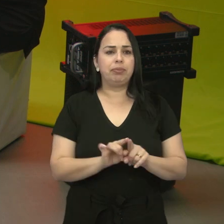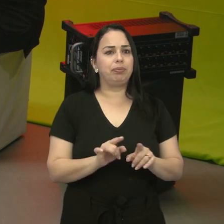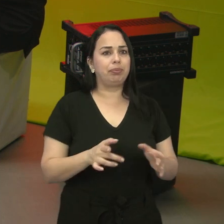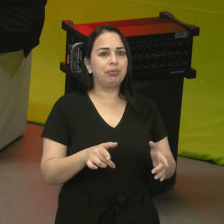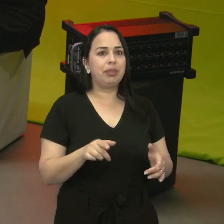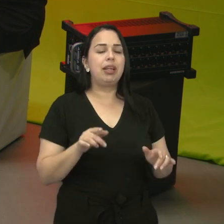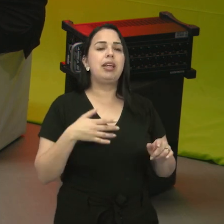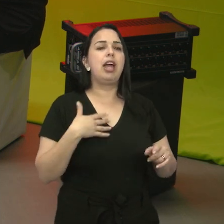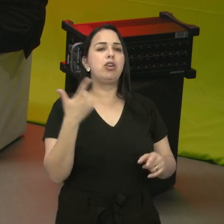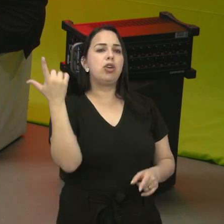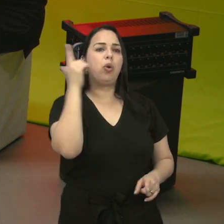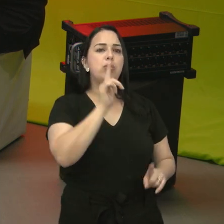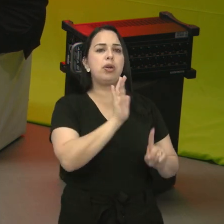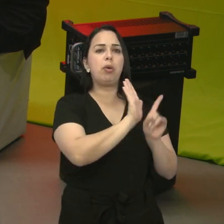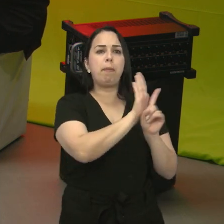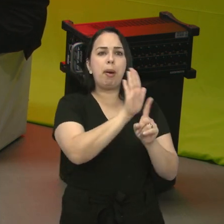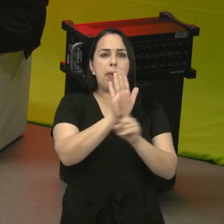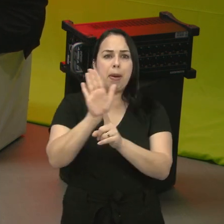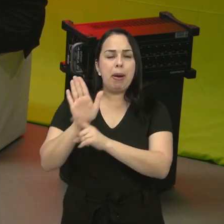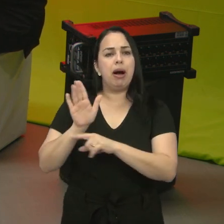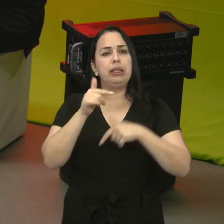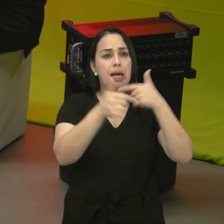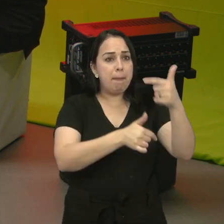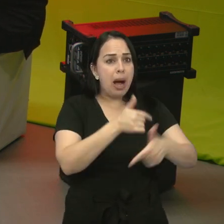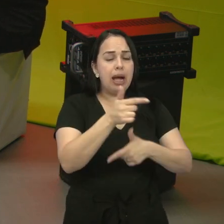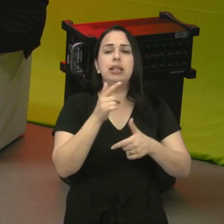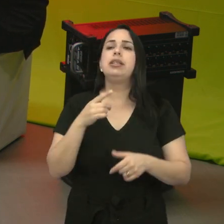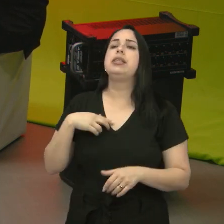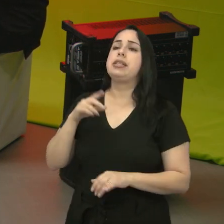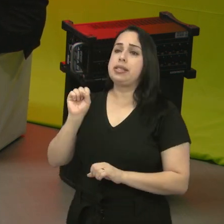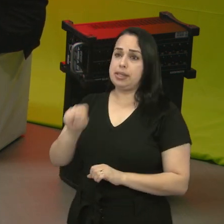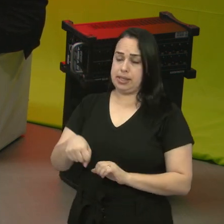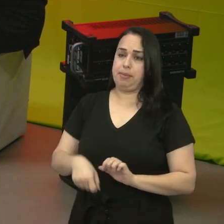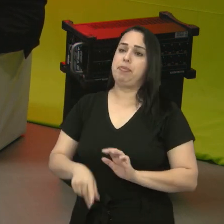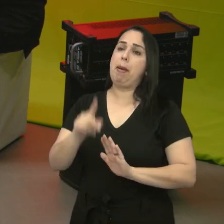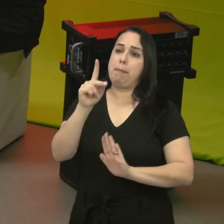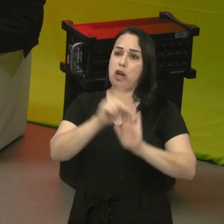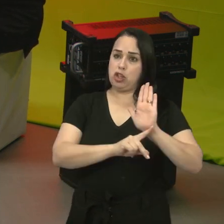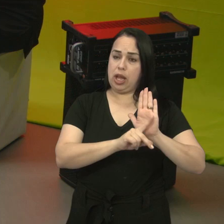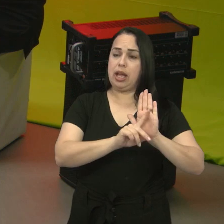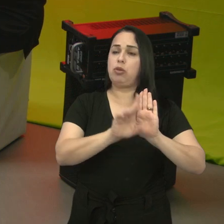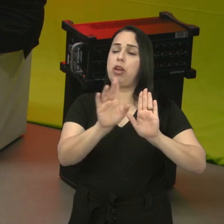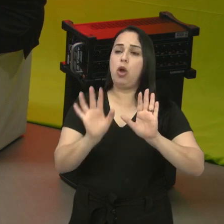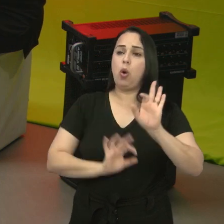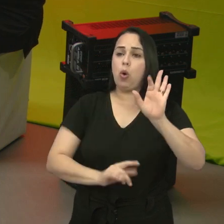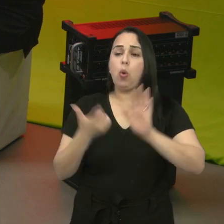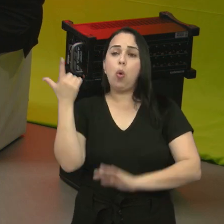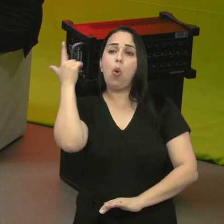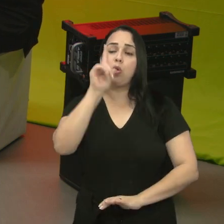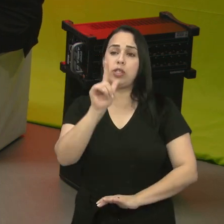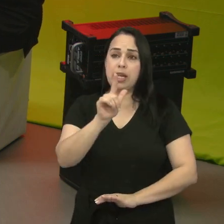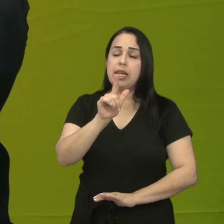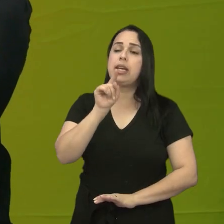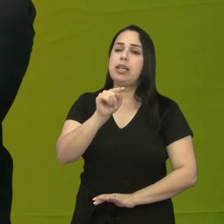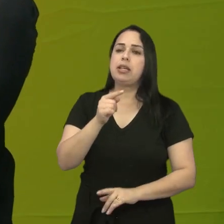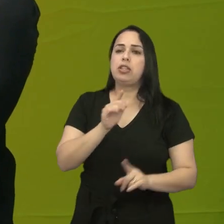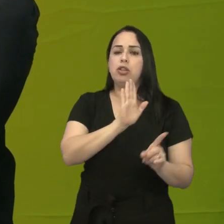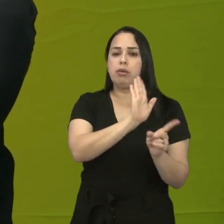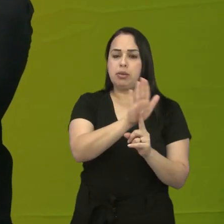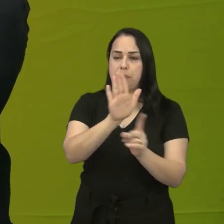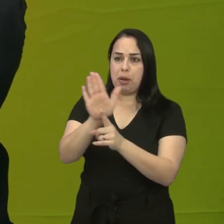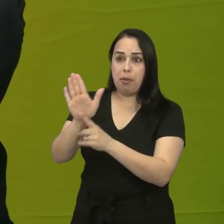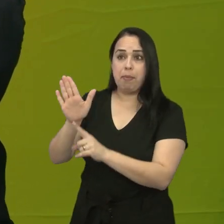isso acabou rendendo exposições, trabalhos, sim, né? Através desses projetos a gente fez algumas exposições fotográficas, sempre de